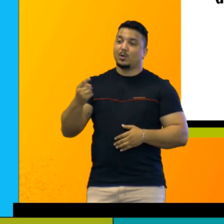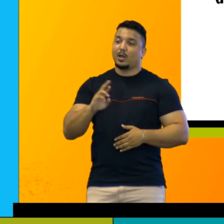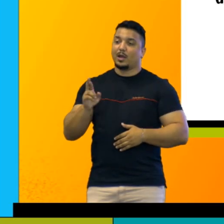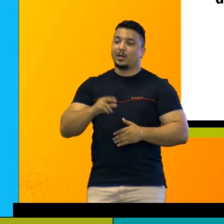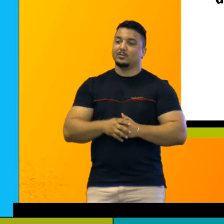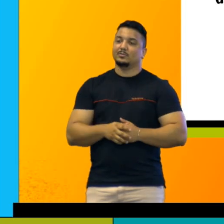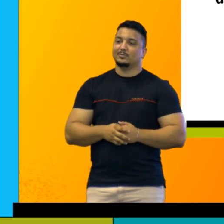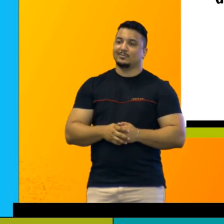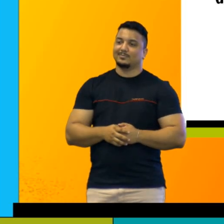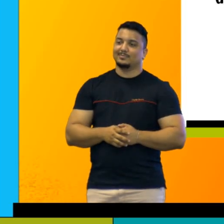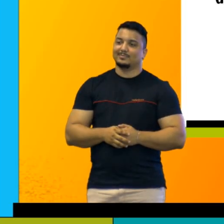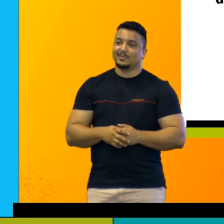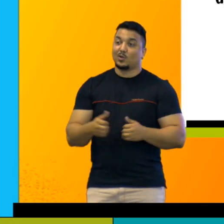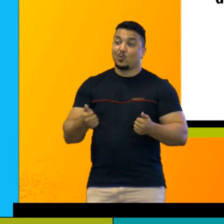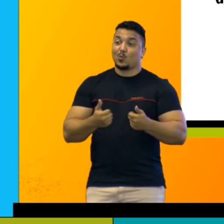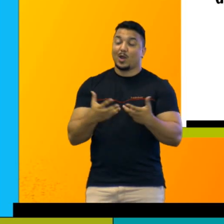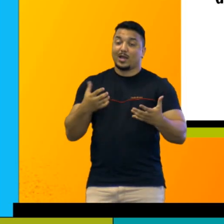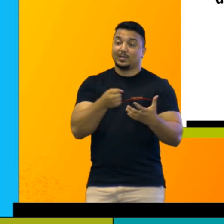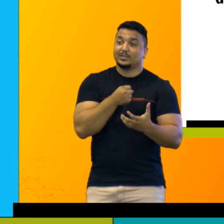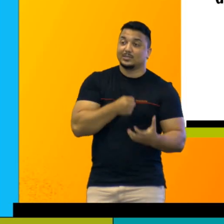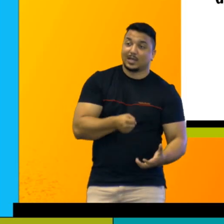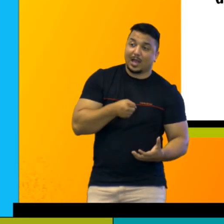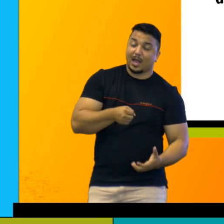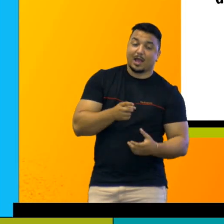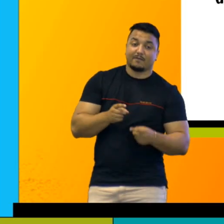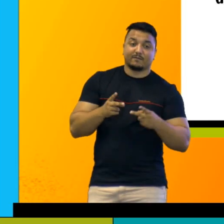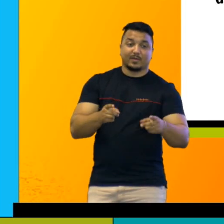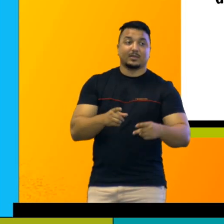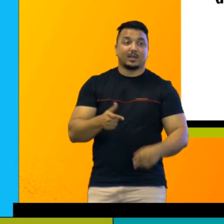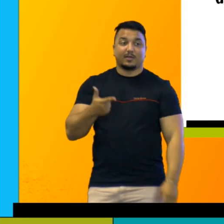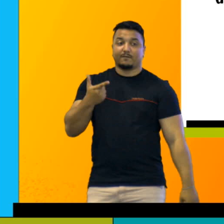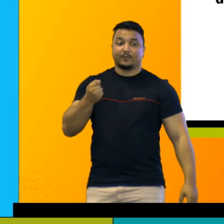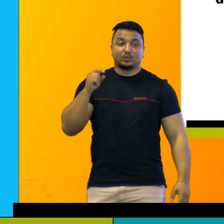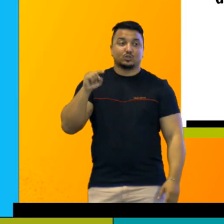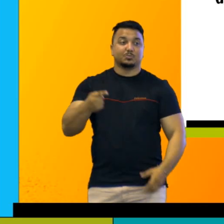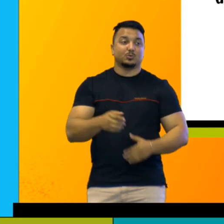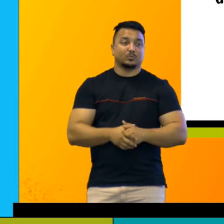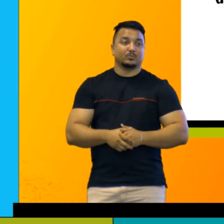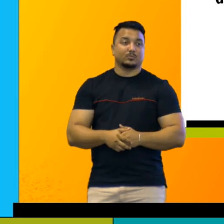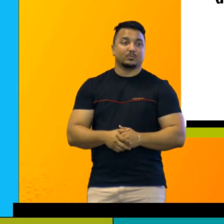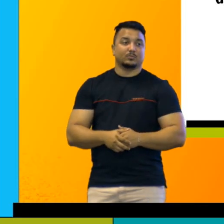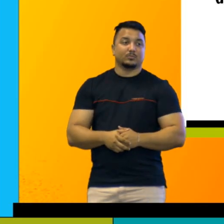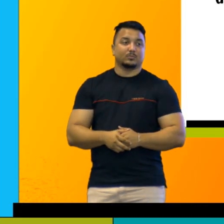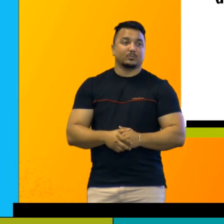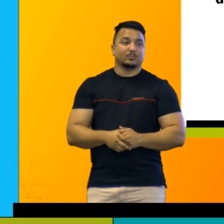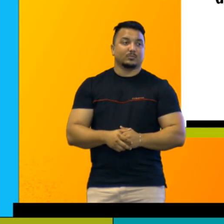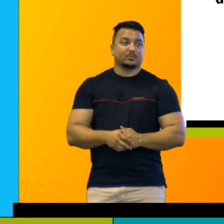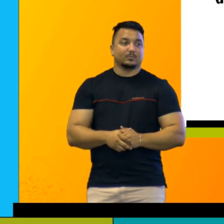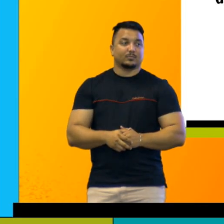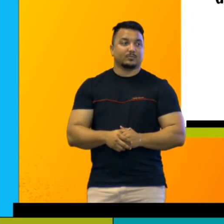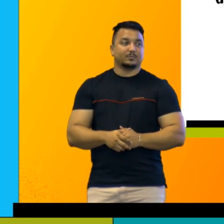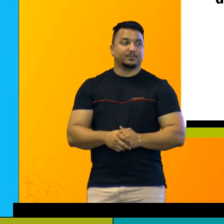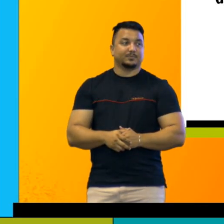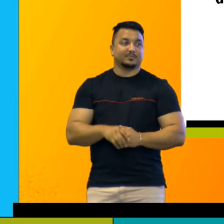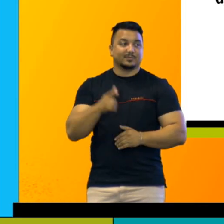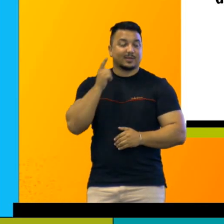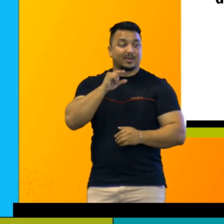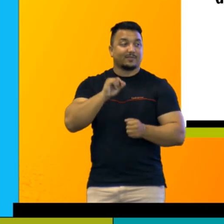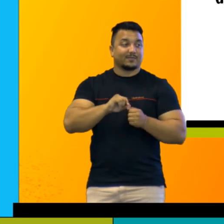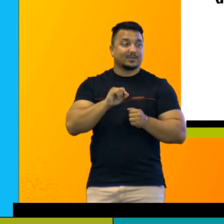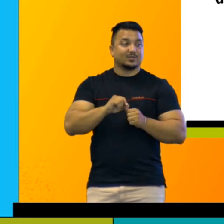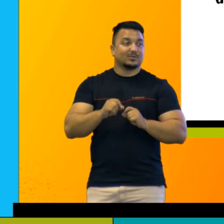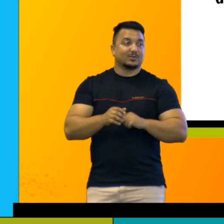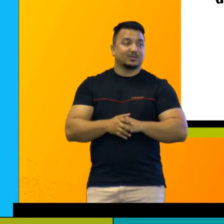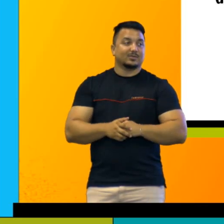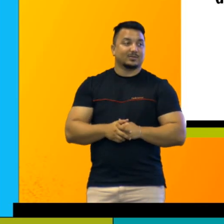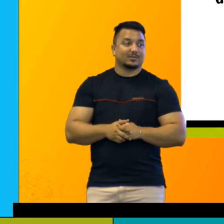reais? Quantas sacas ele tem que vender para que o lucro dele seja 20.000? Aí o que você ia fazer? Pegar